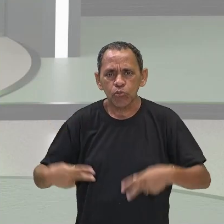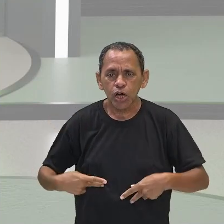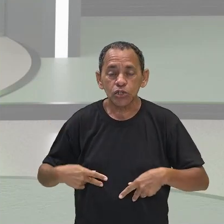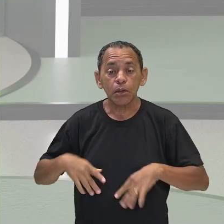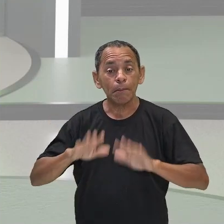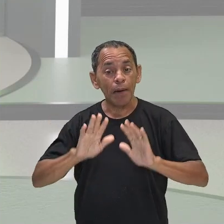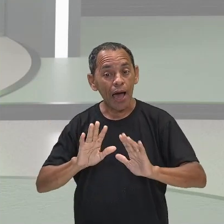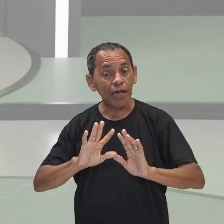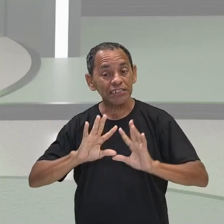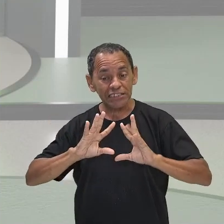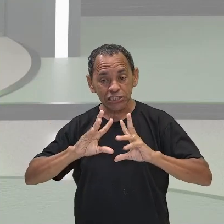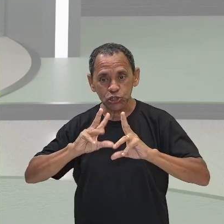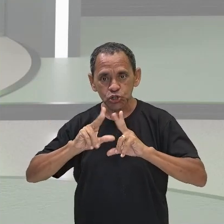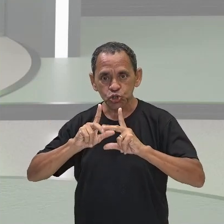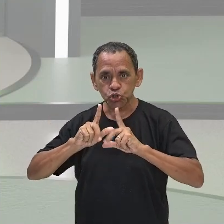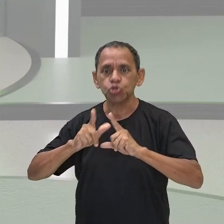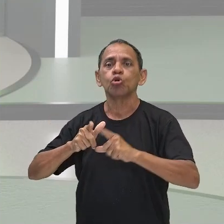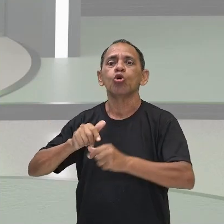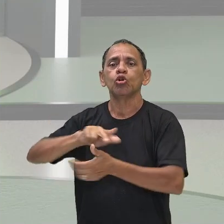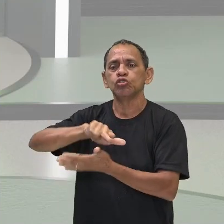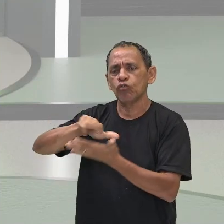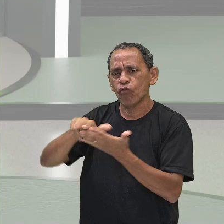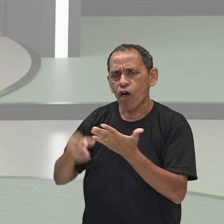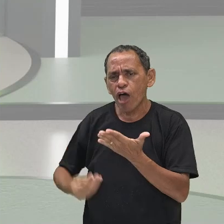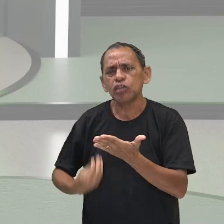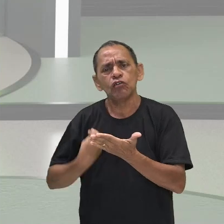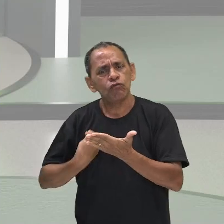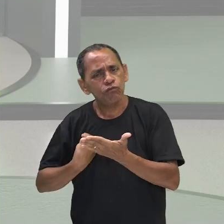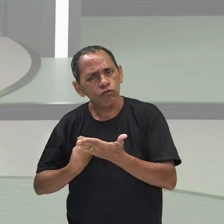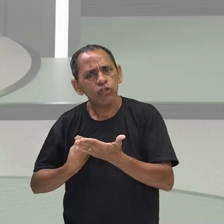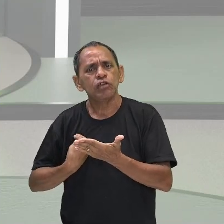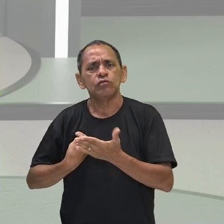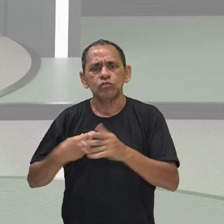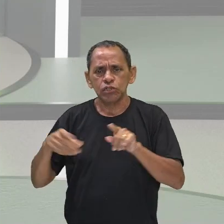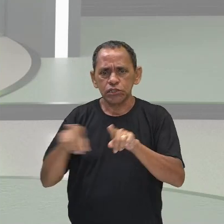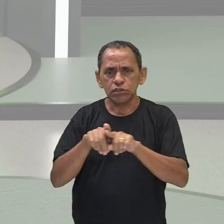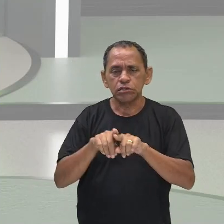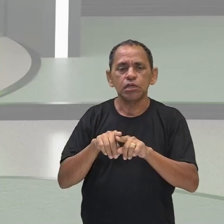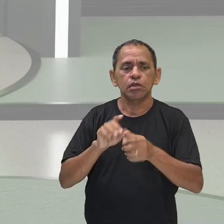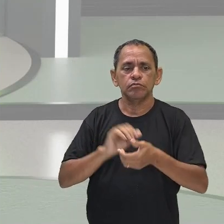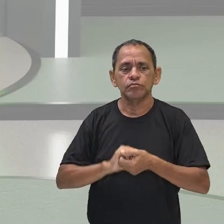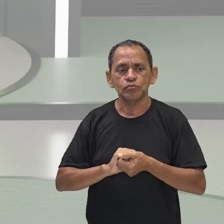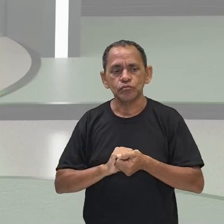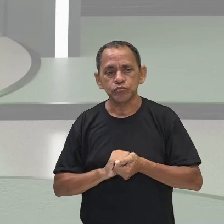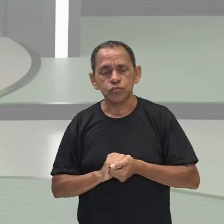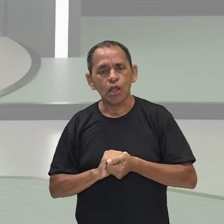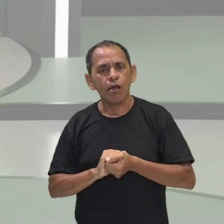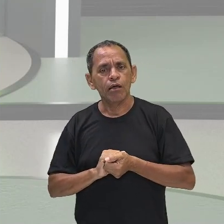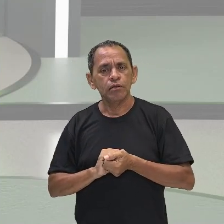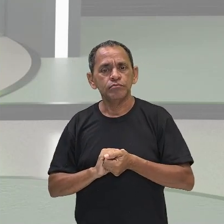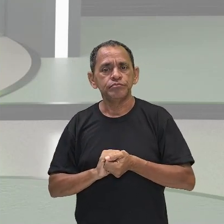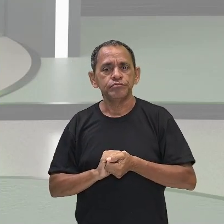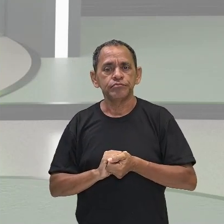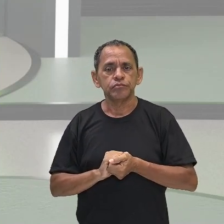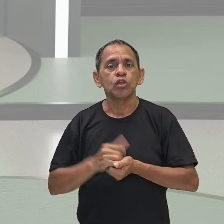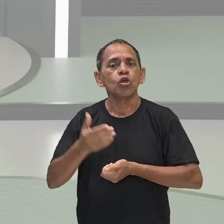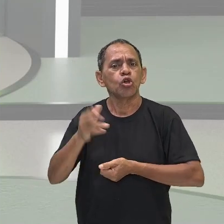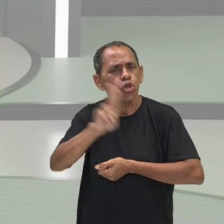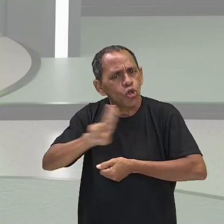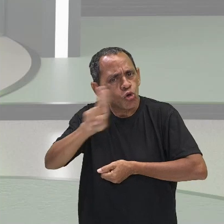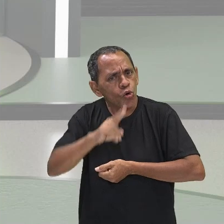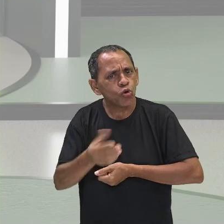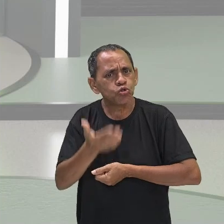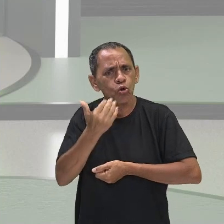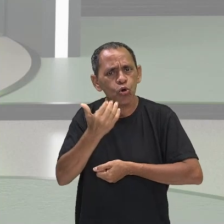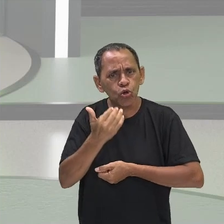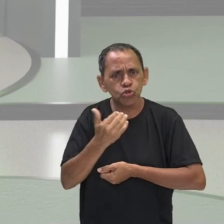seres viventes que vivem diretamente ou indiretamente do consumo desses produtores que são as